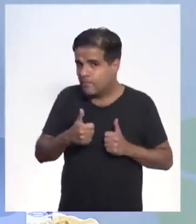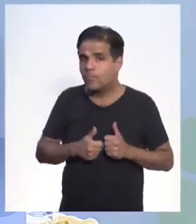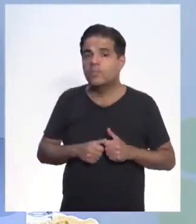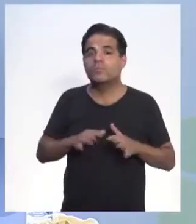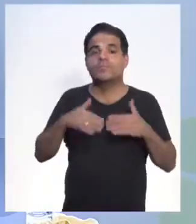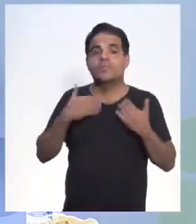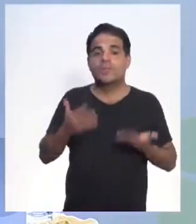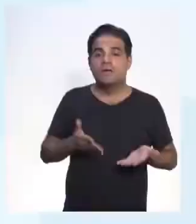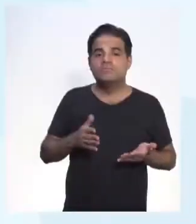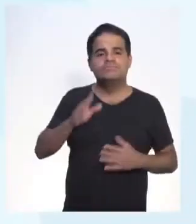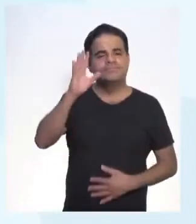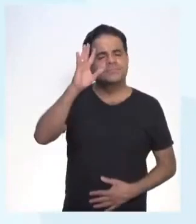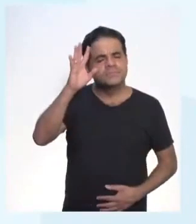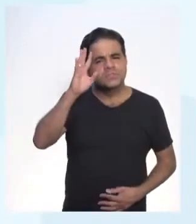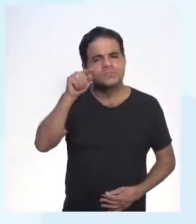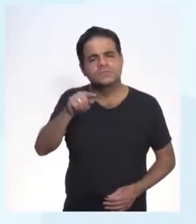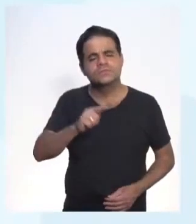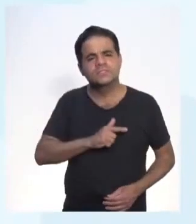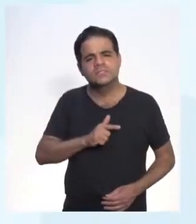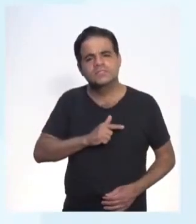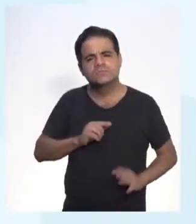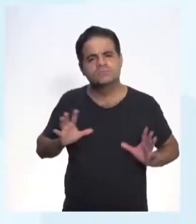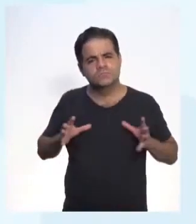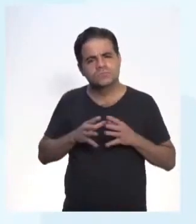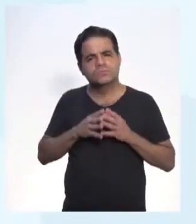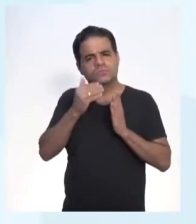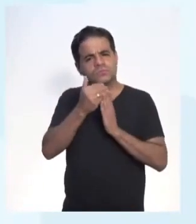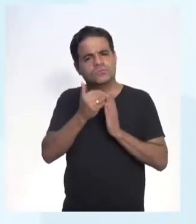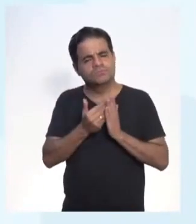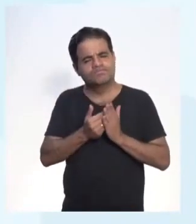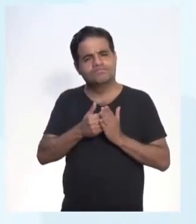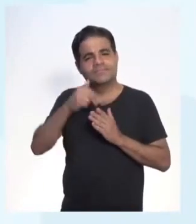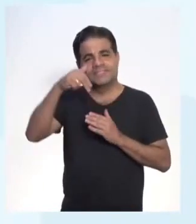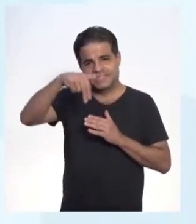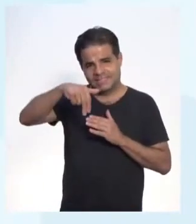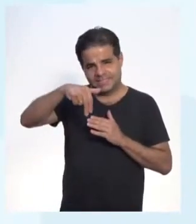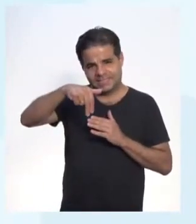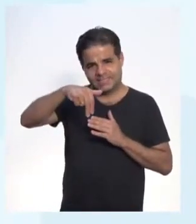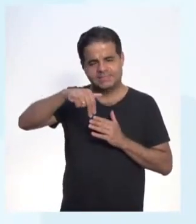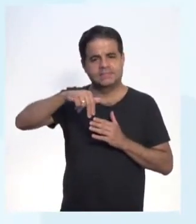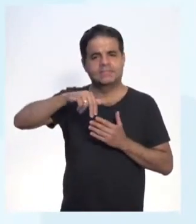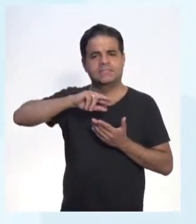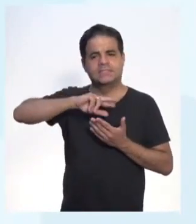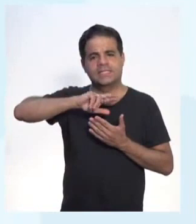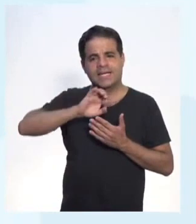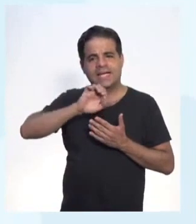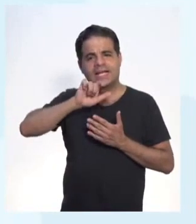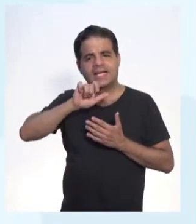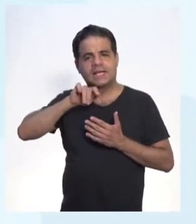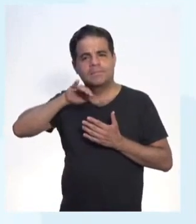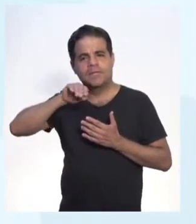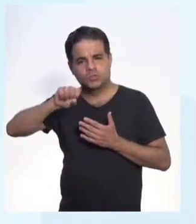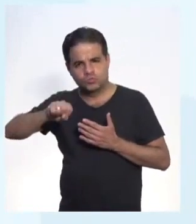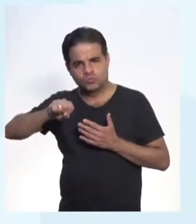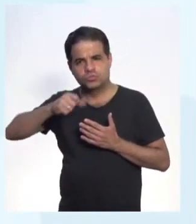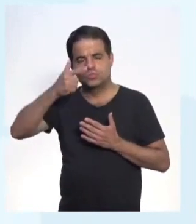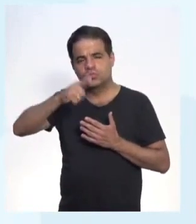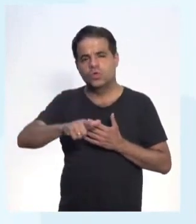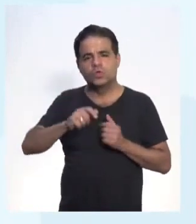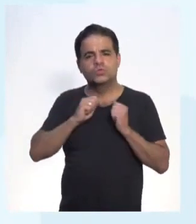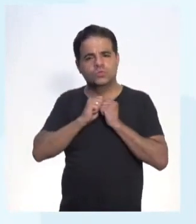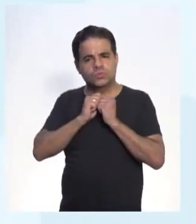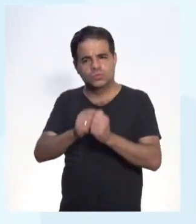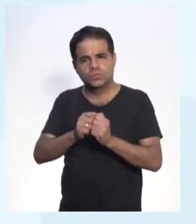Então, imagina que você tenha um conjunto com N elementos e um outro conjunto